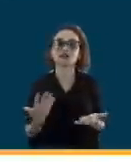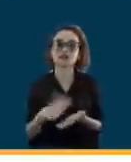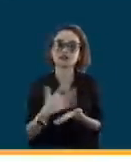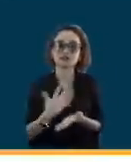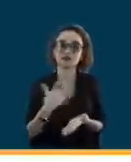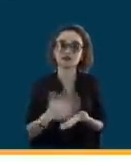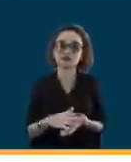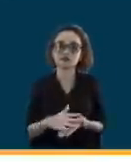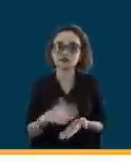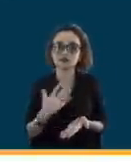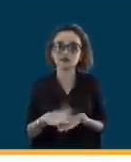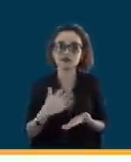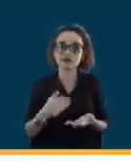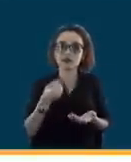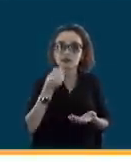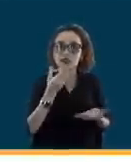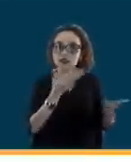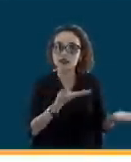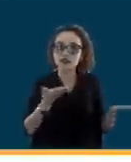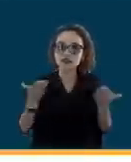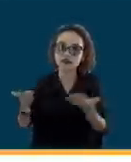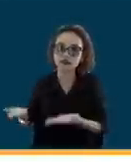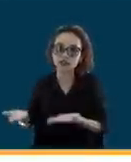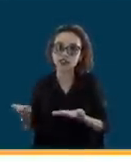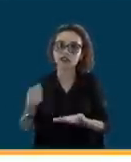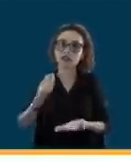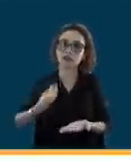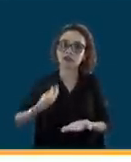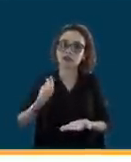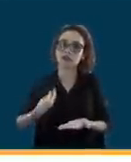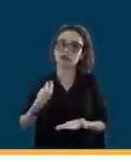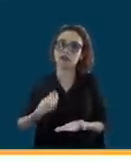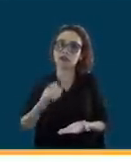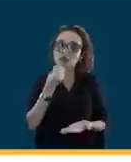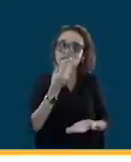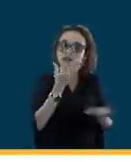vamos. Bem-vindo quem veio.